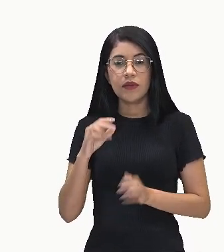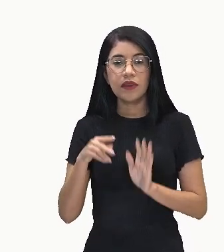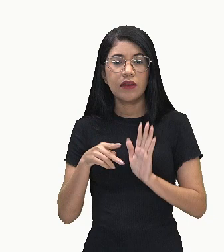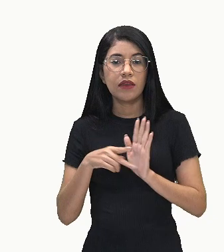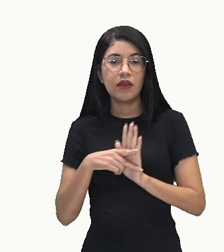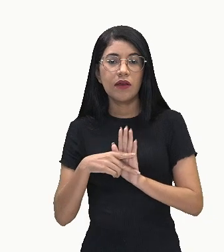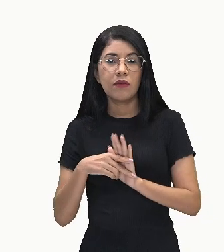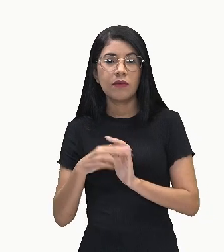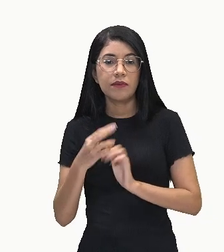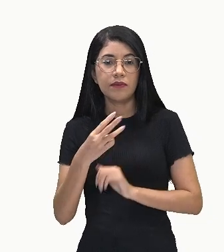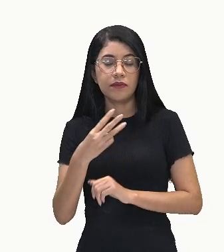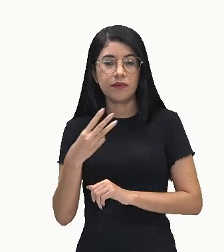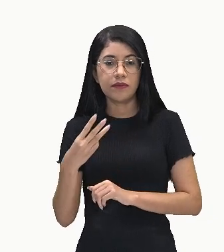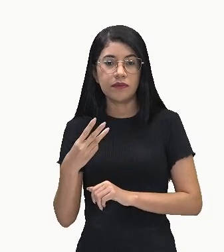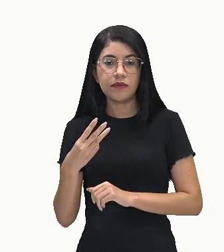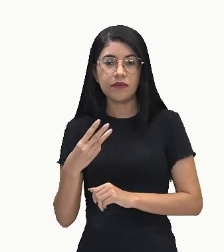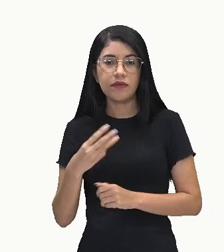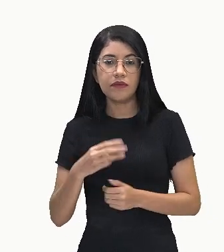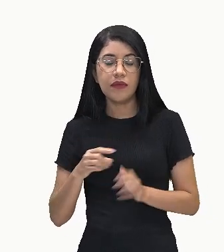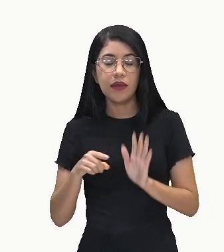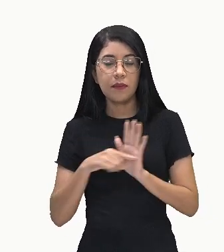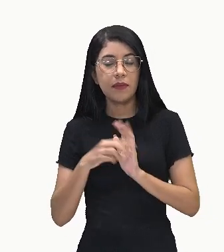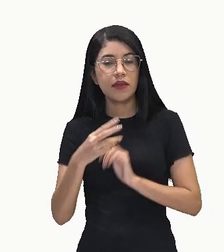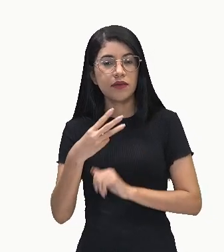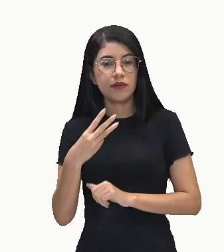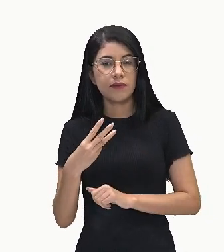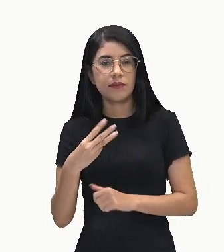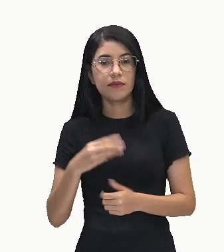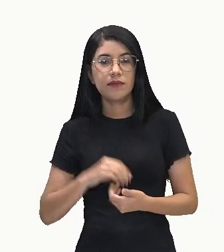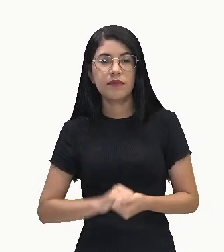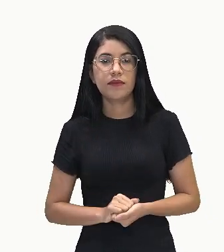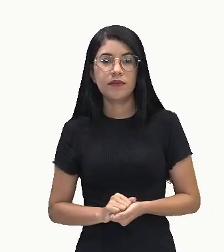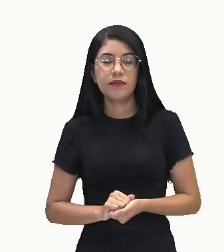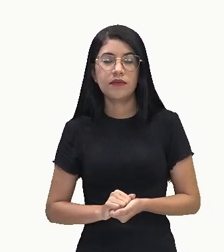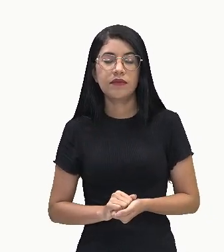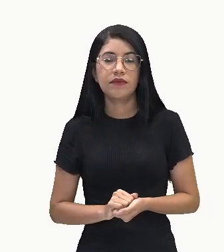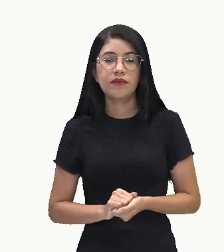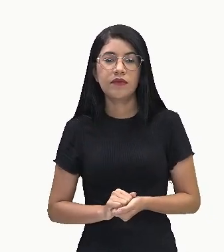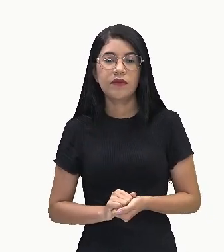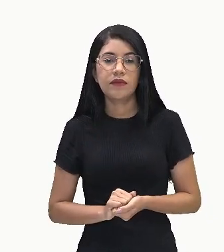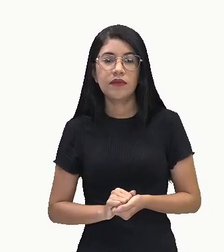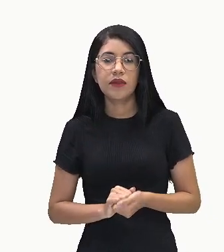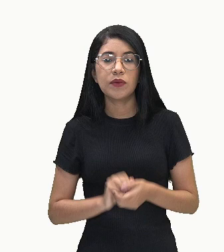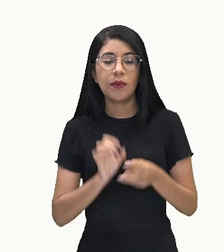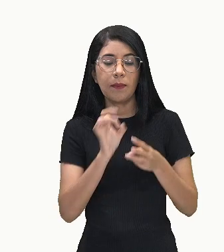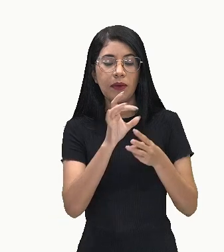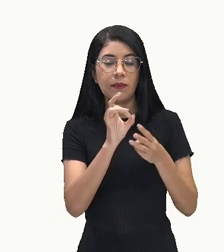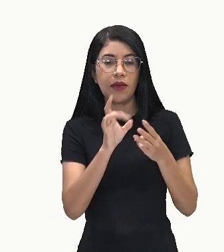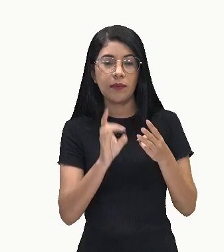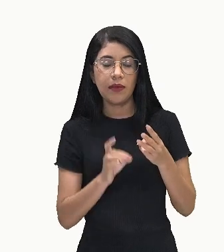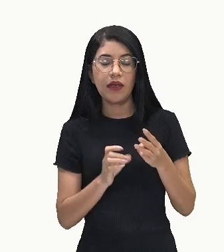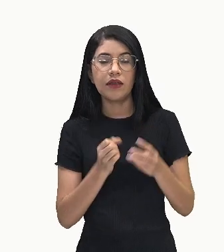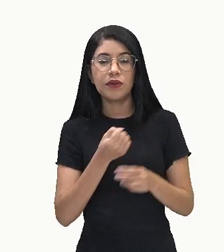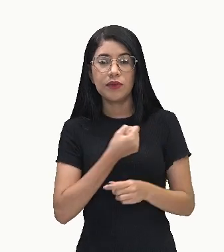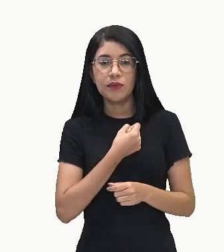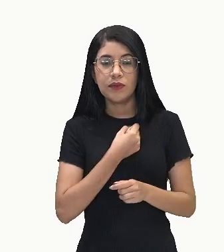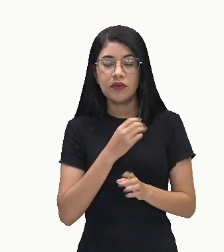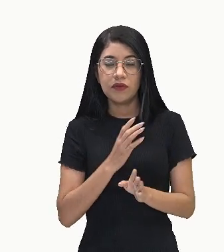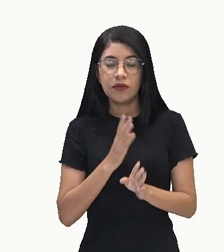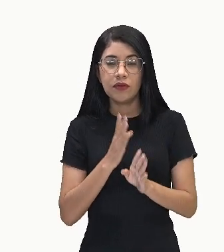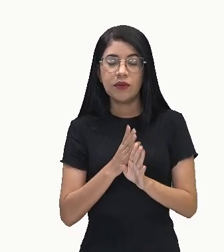ser igual a menos 3. Pessoal, então são esses coeficientes aqui,